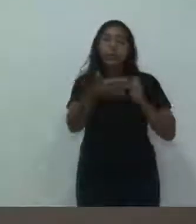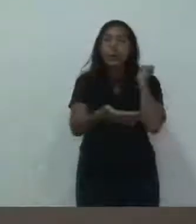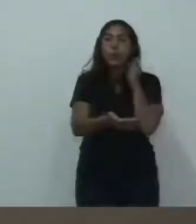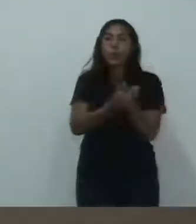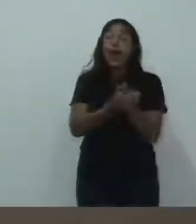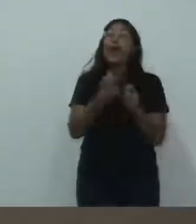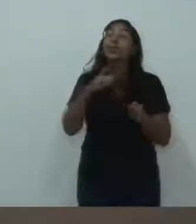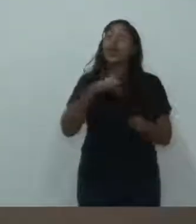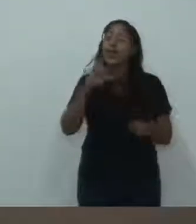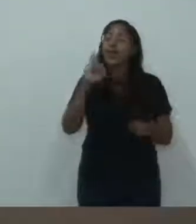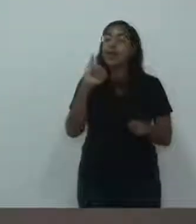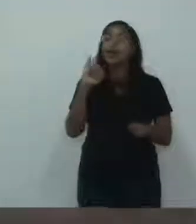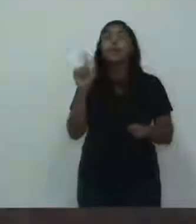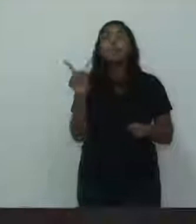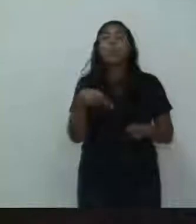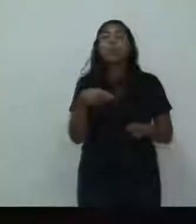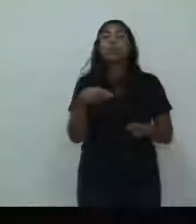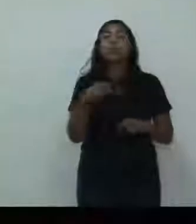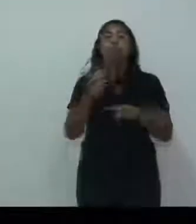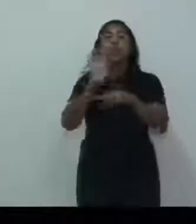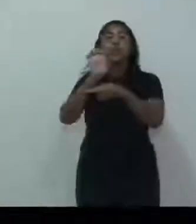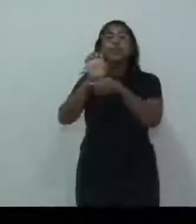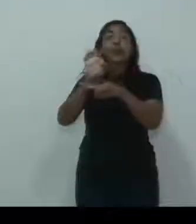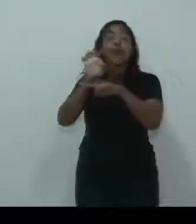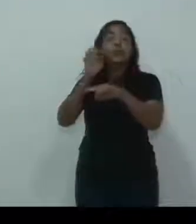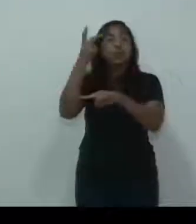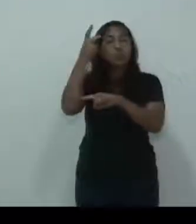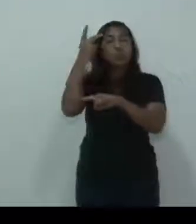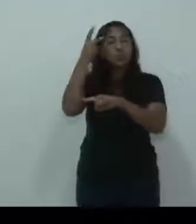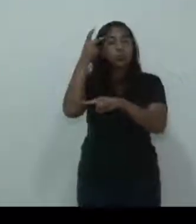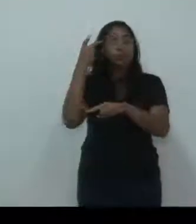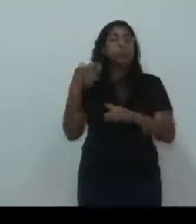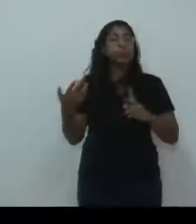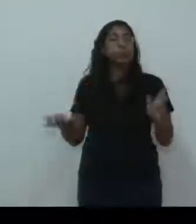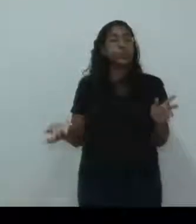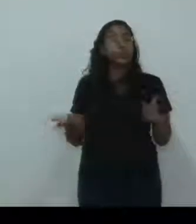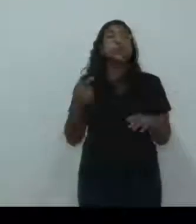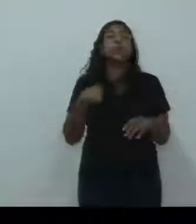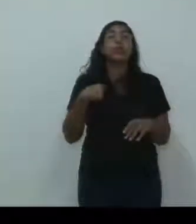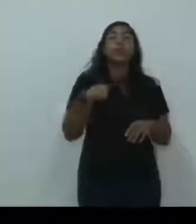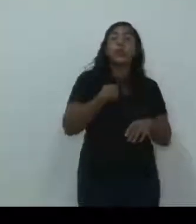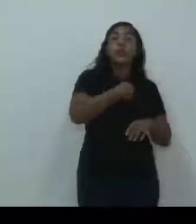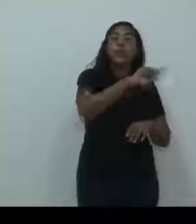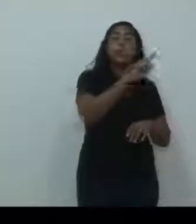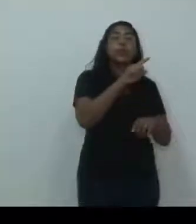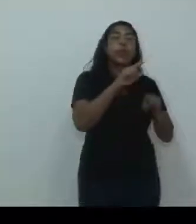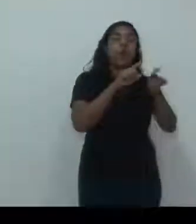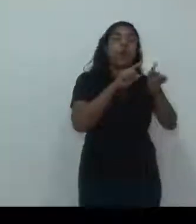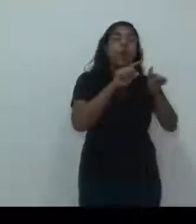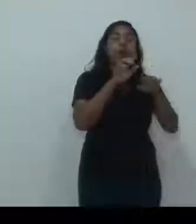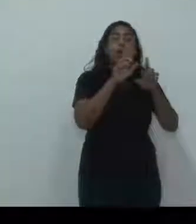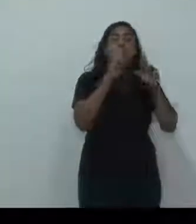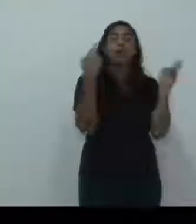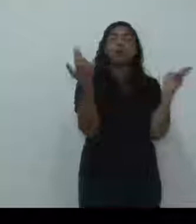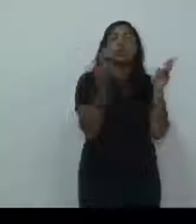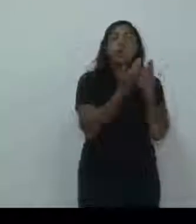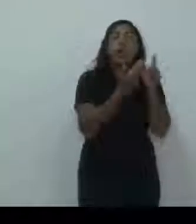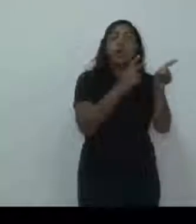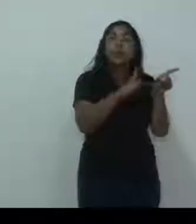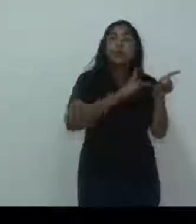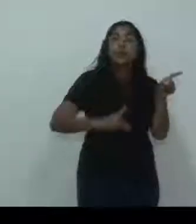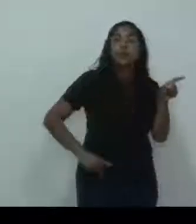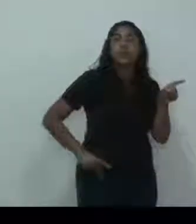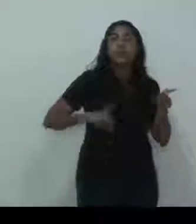ali, sob a presidência do deputado Dirceu Dalben, eu tive a oportunidade de falar, um aprendizado,